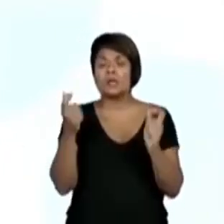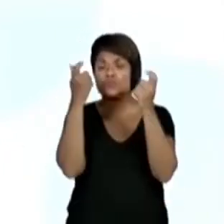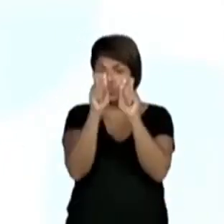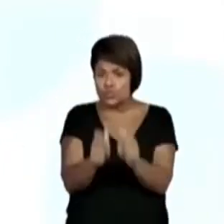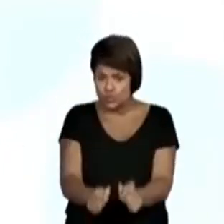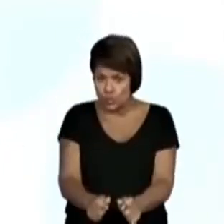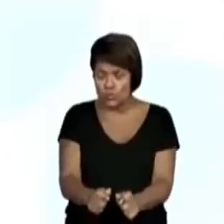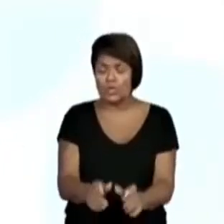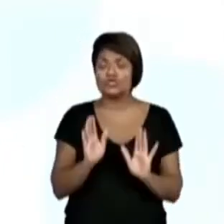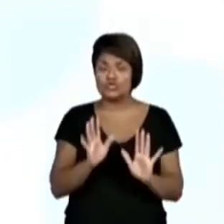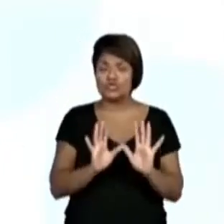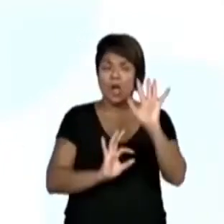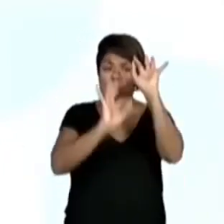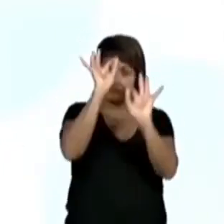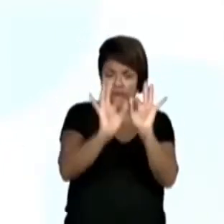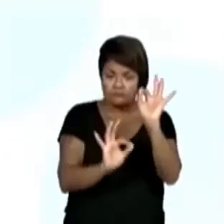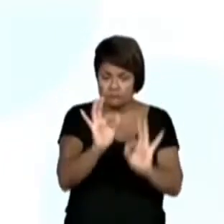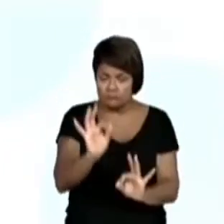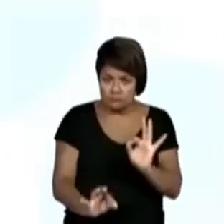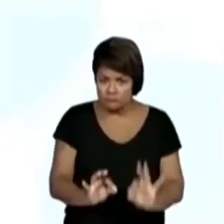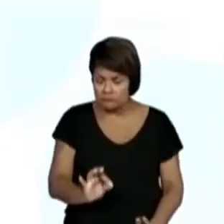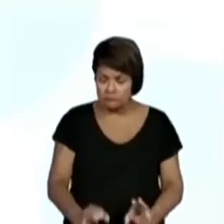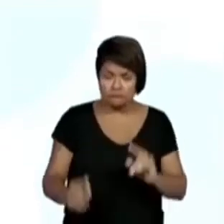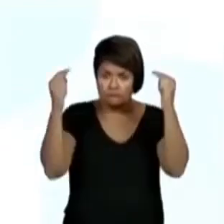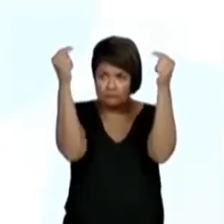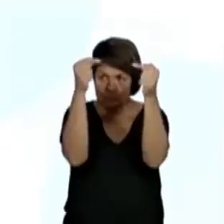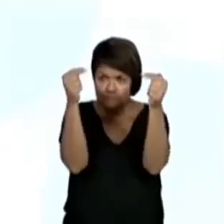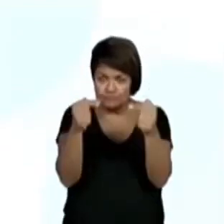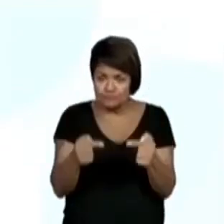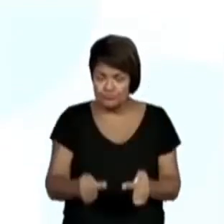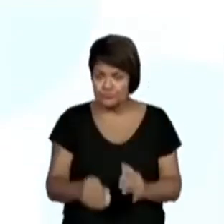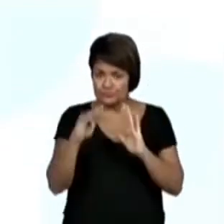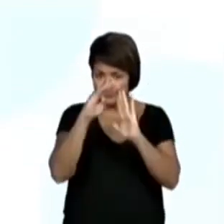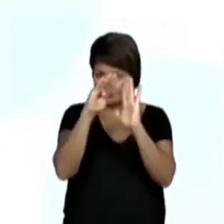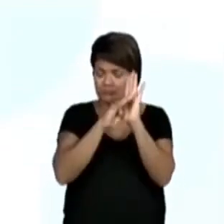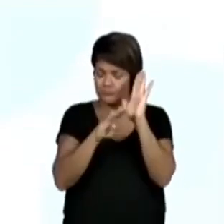Colocamos em ordem uma receita a partir da leitura de suas partes.